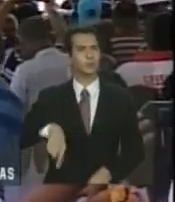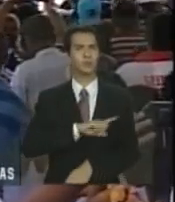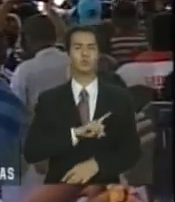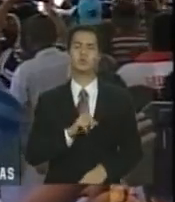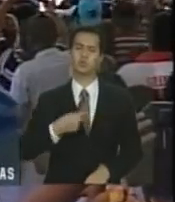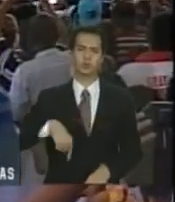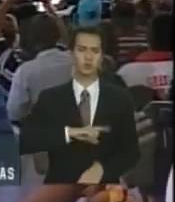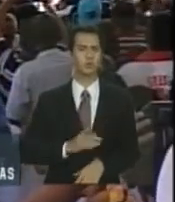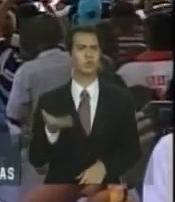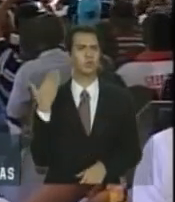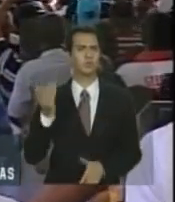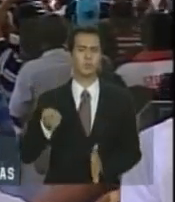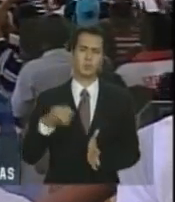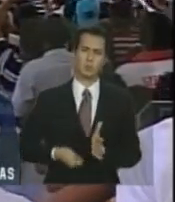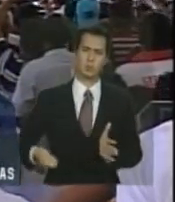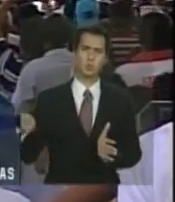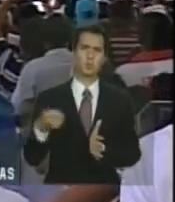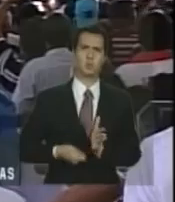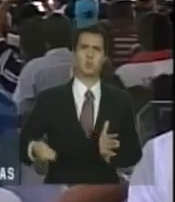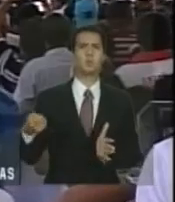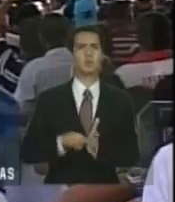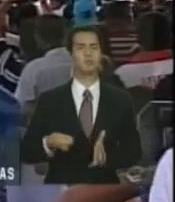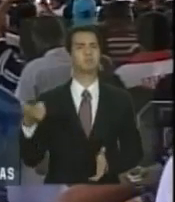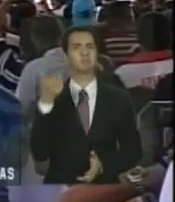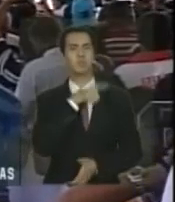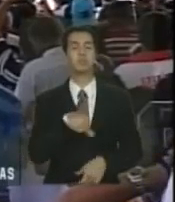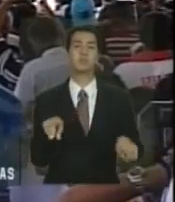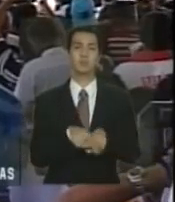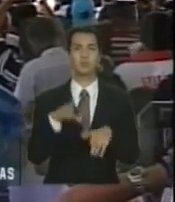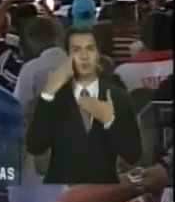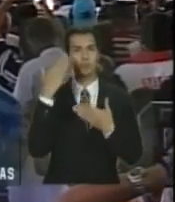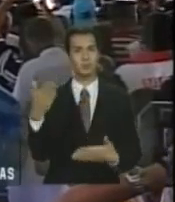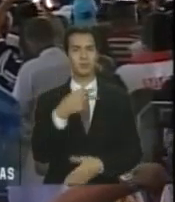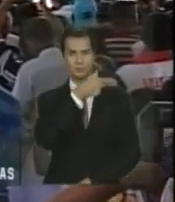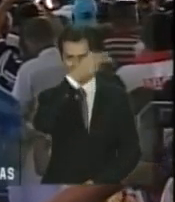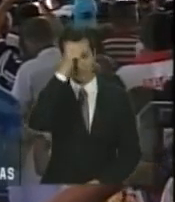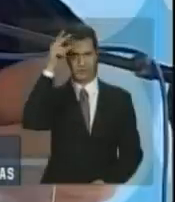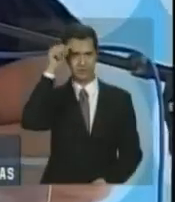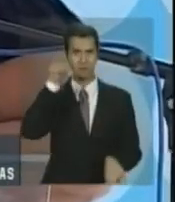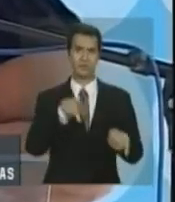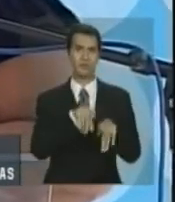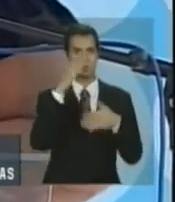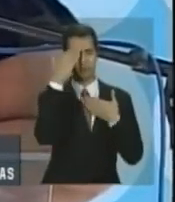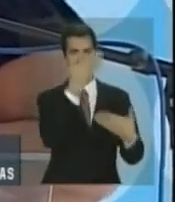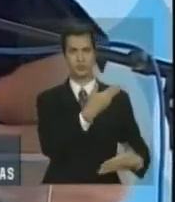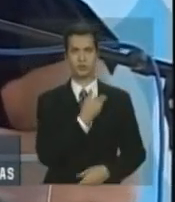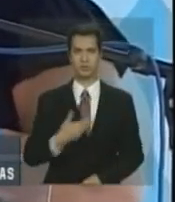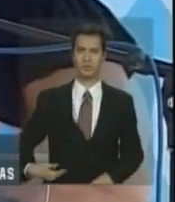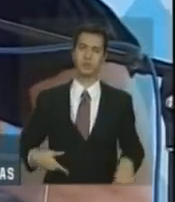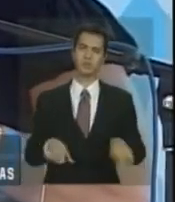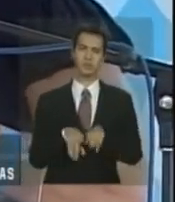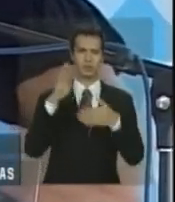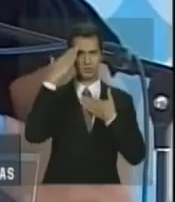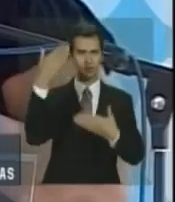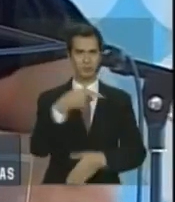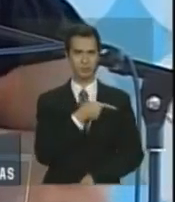muito grande. E muito obrigada, prefeito, governador, presidenta